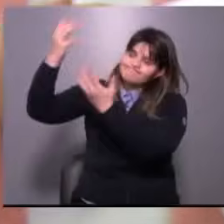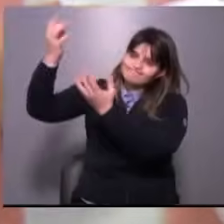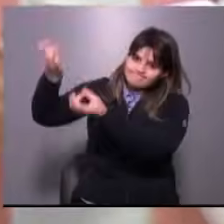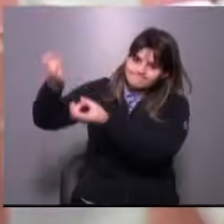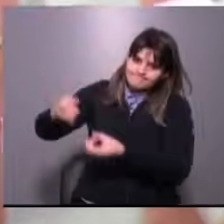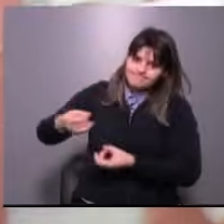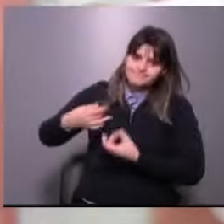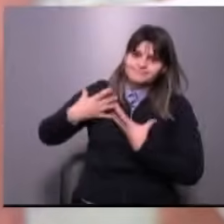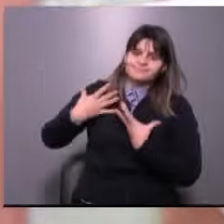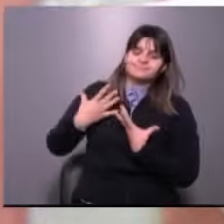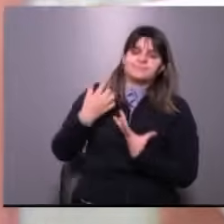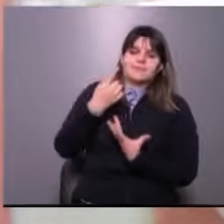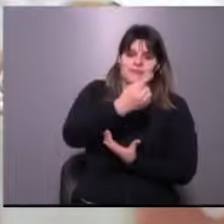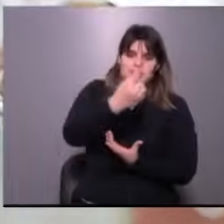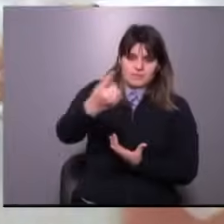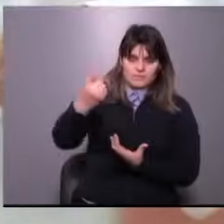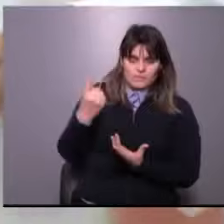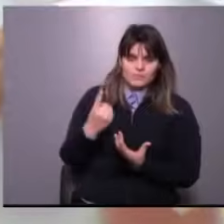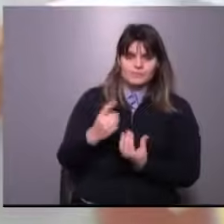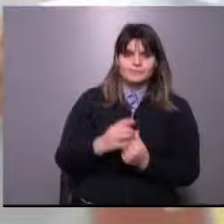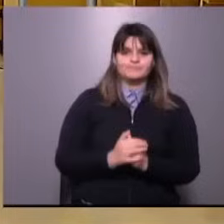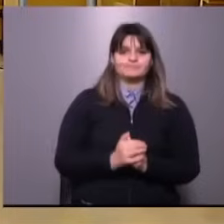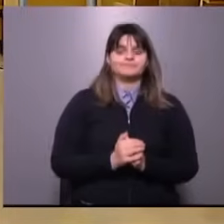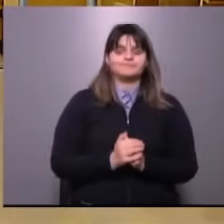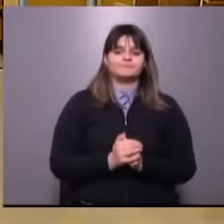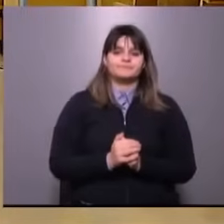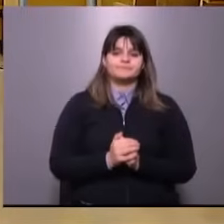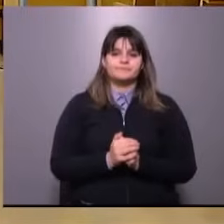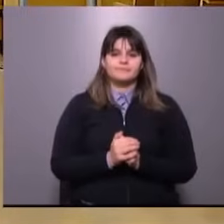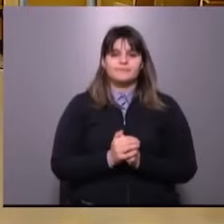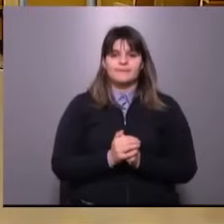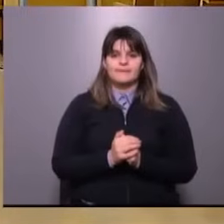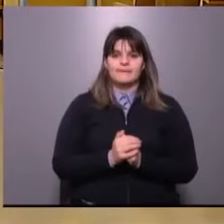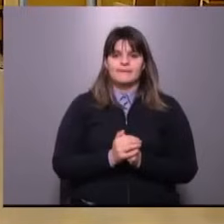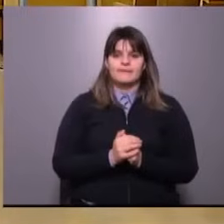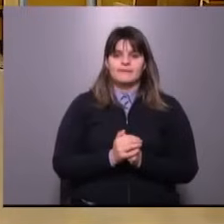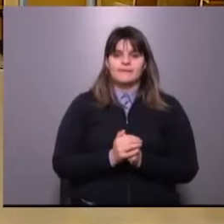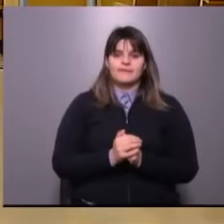perdão do Senhor sobre todos e cada um de nós.